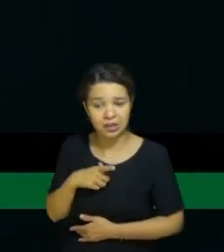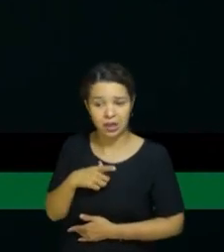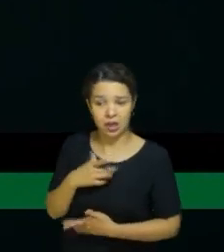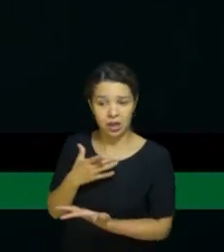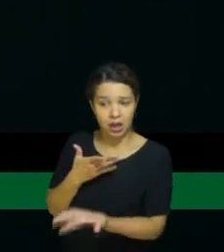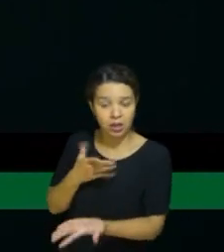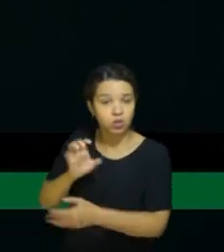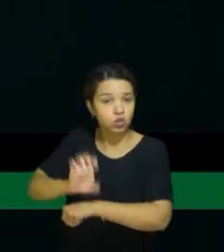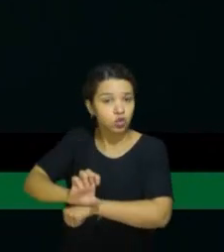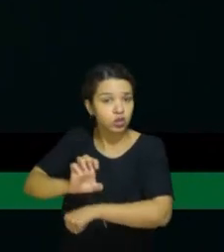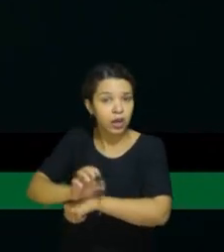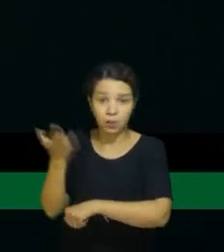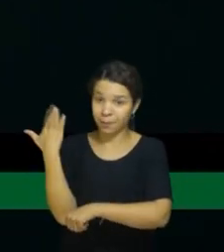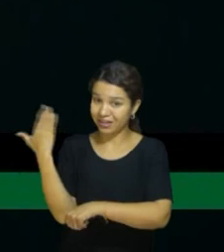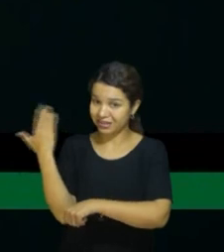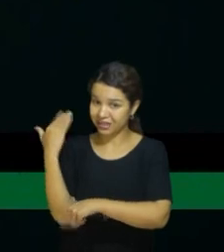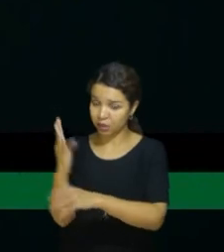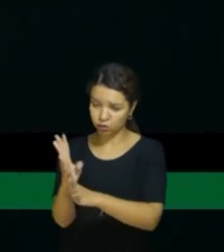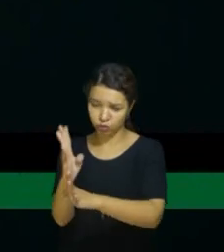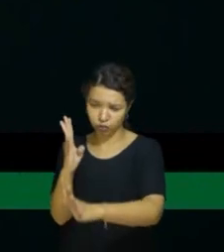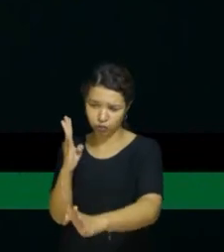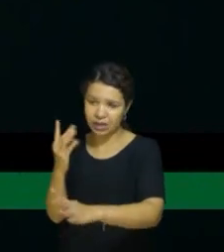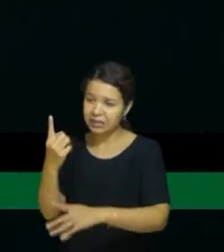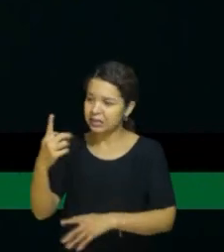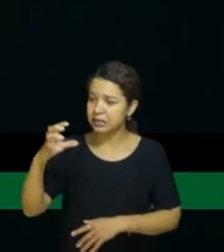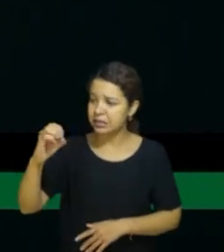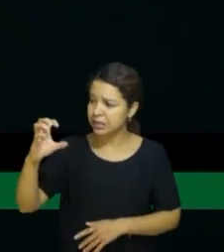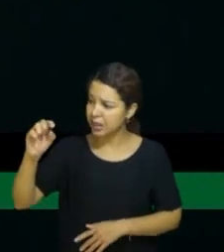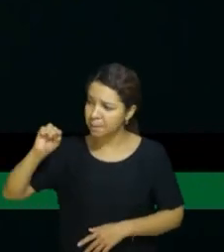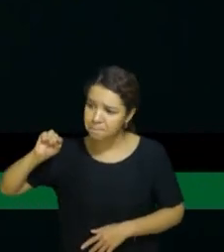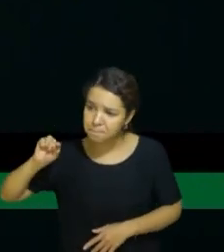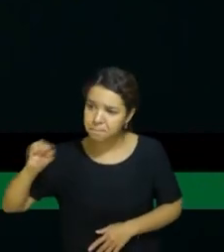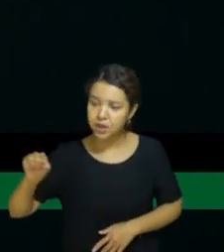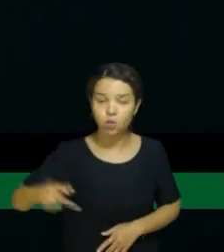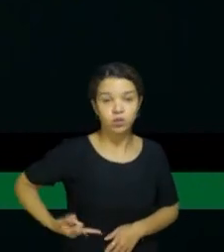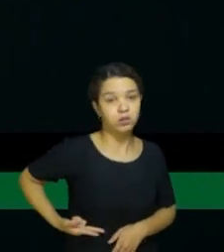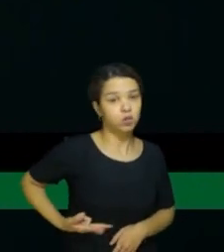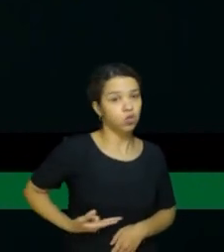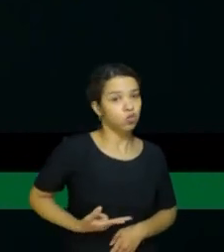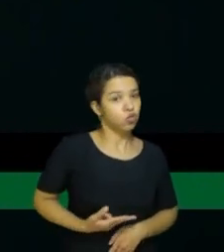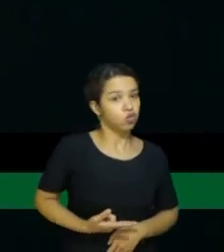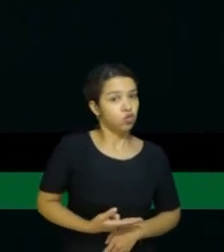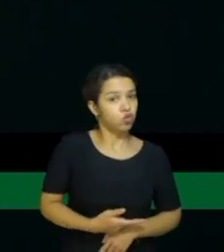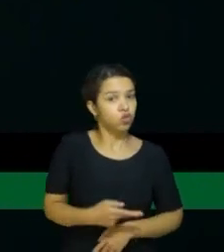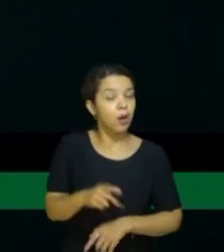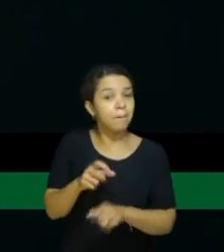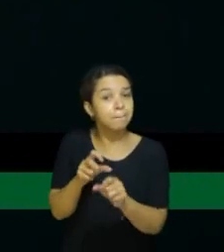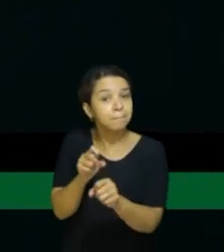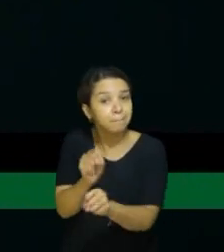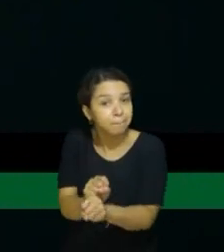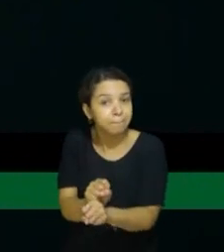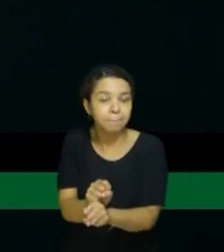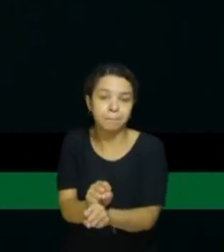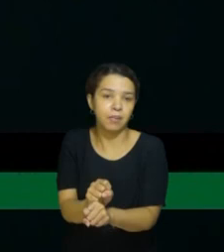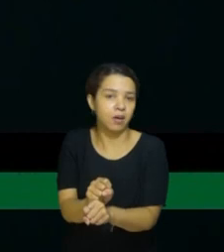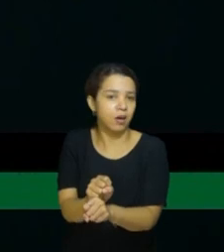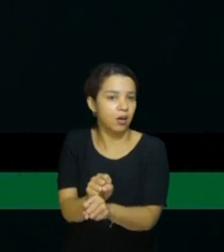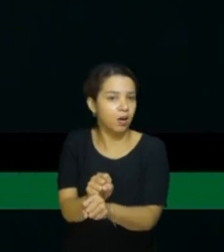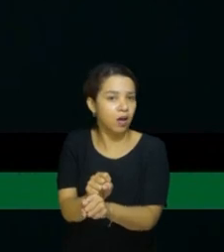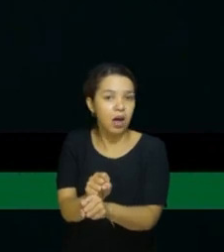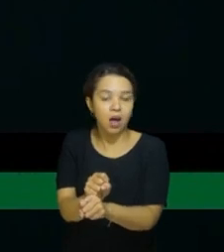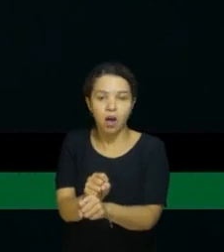de 100.000 cirurgias represadas 100.000 cirurgias represadas era o número